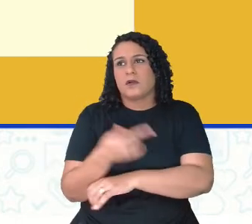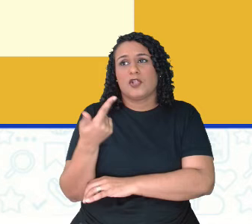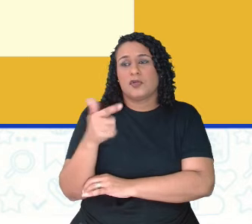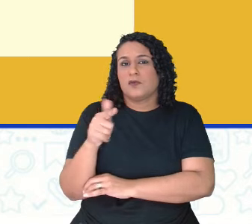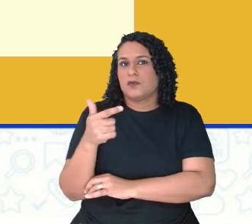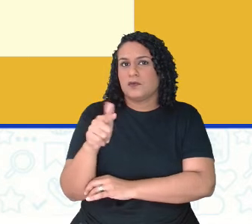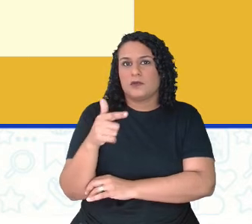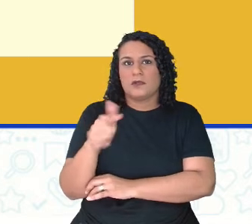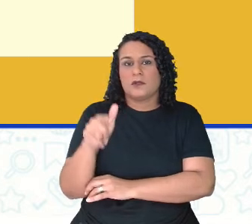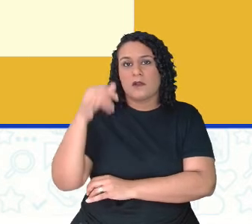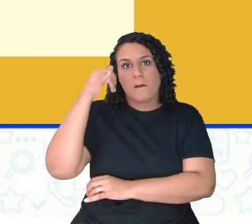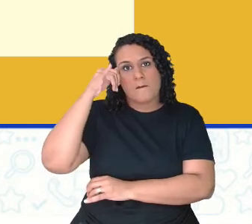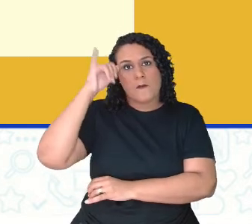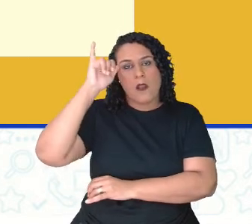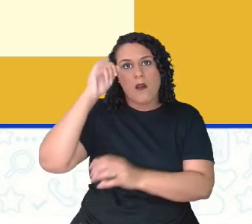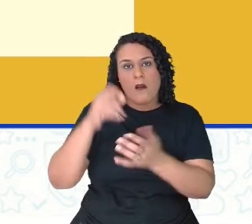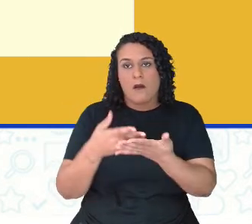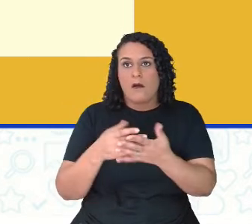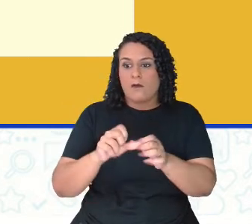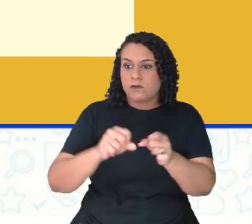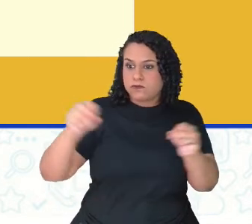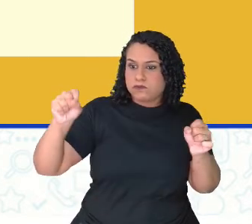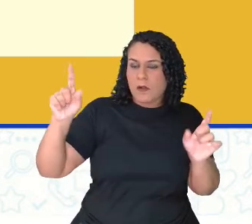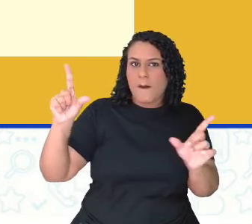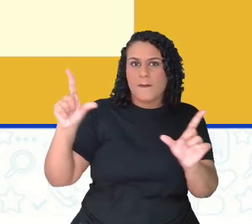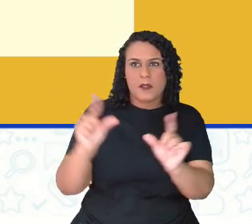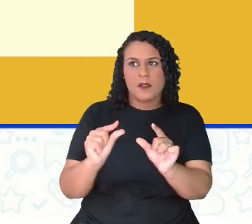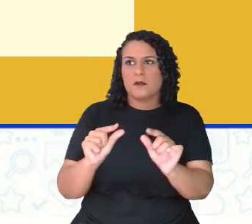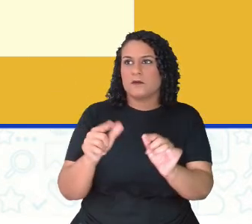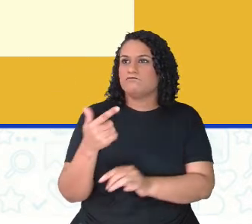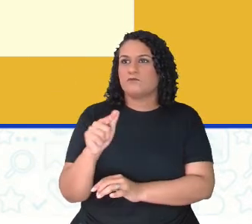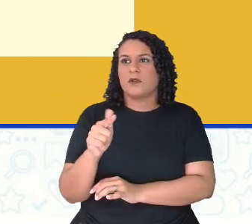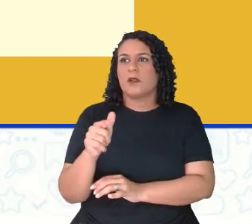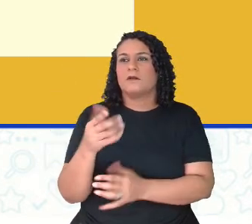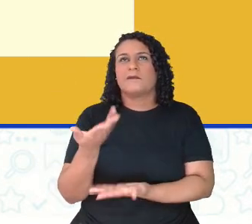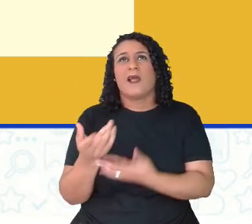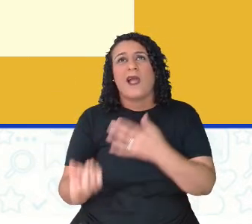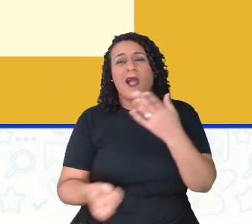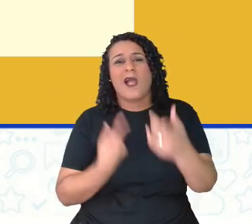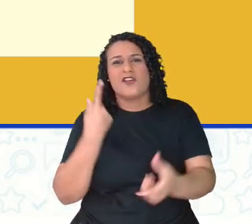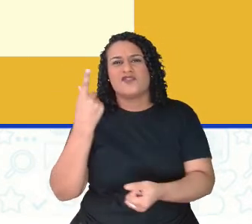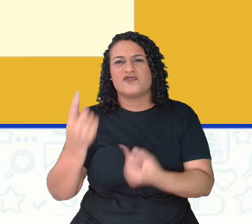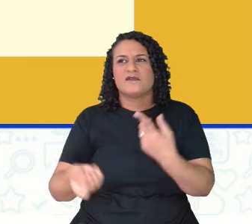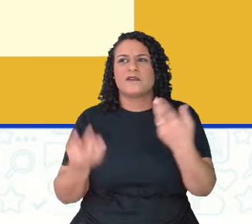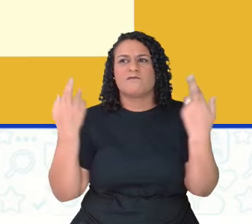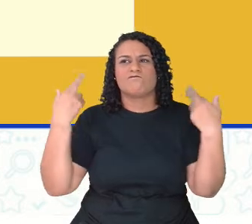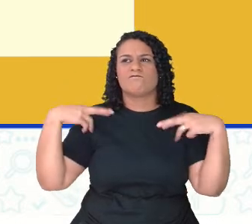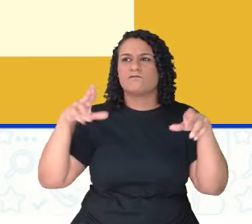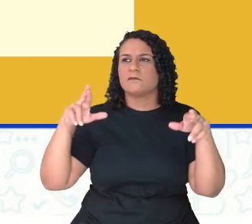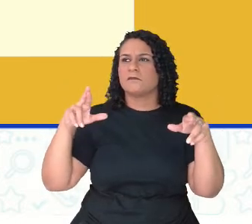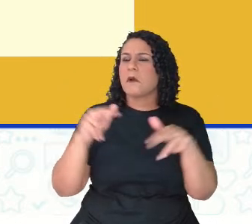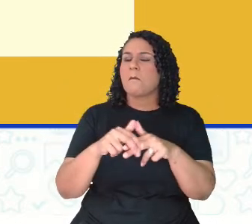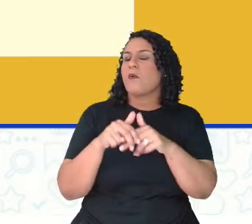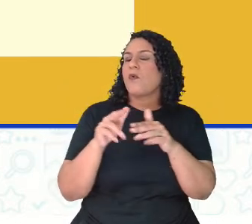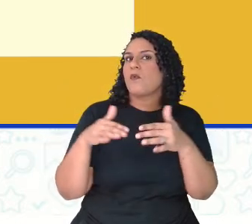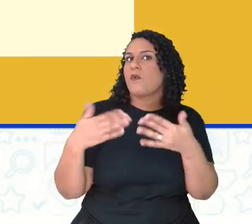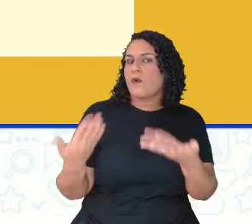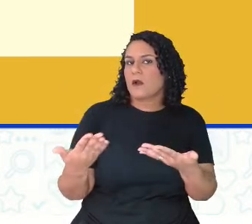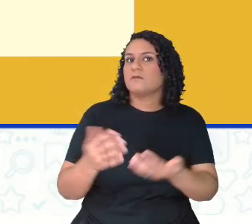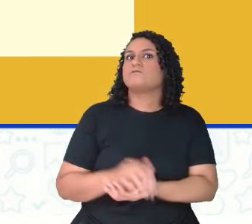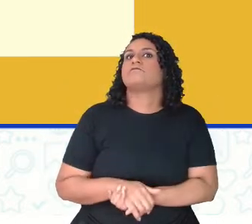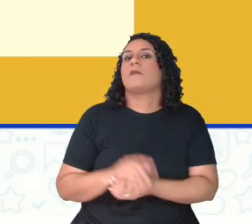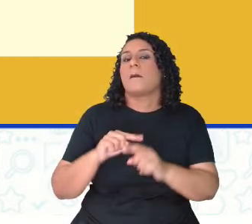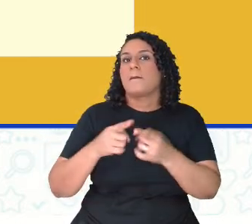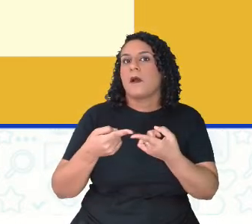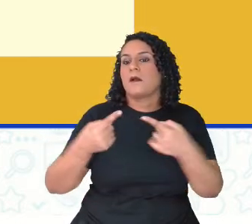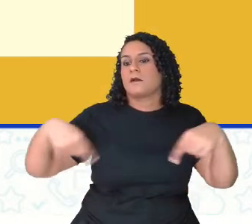nem pequeno. Era raro uma cabra, um carneiro. Por quê? Mesmo nas